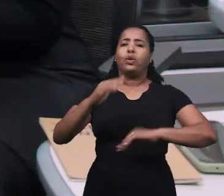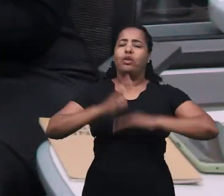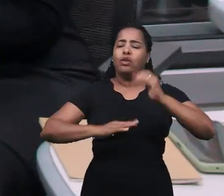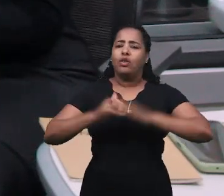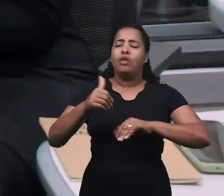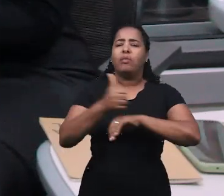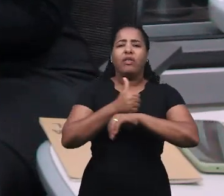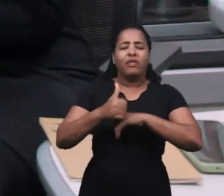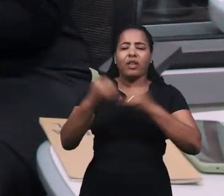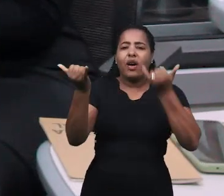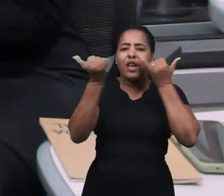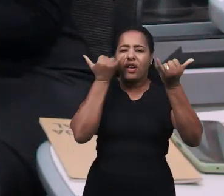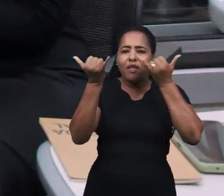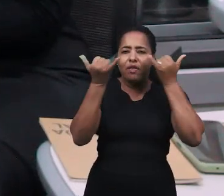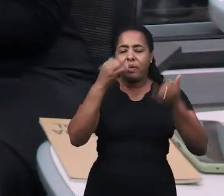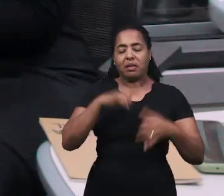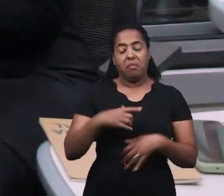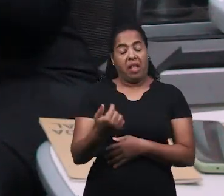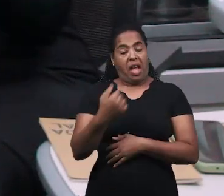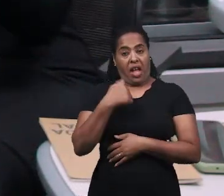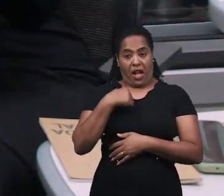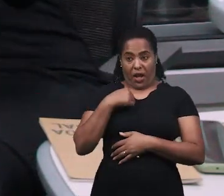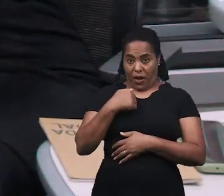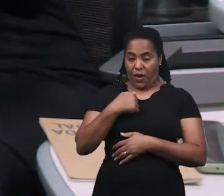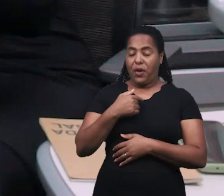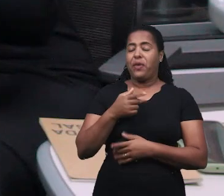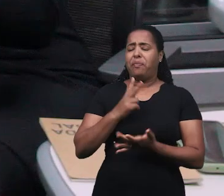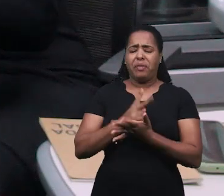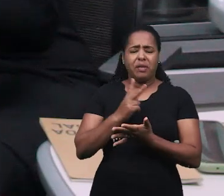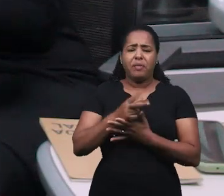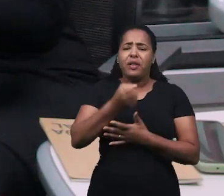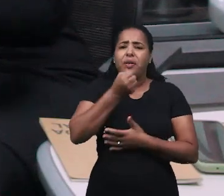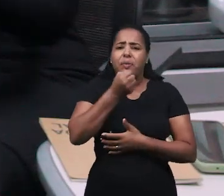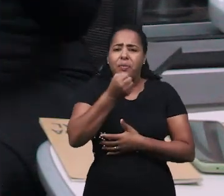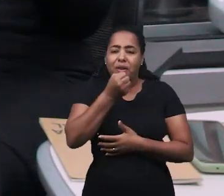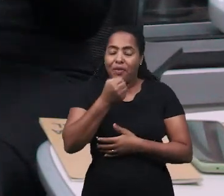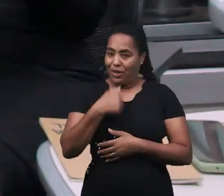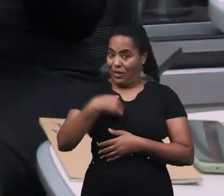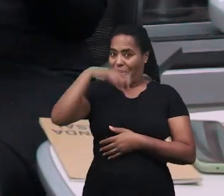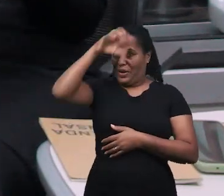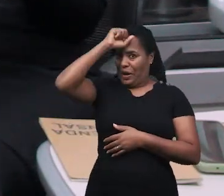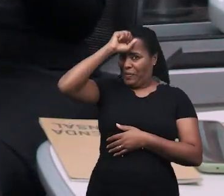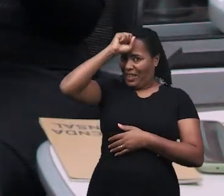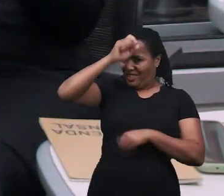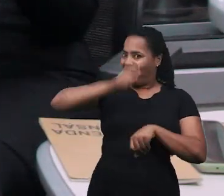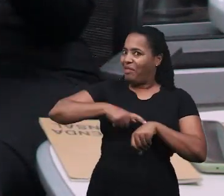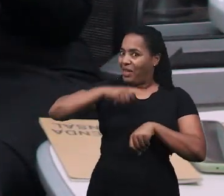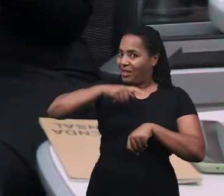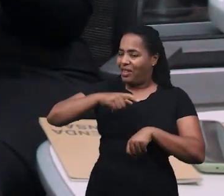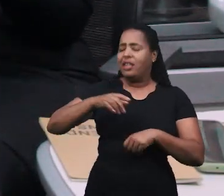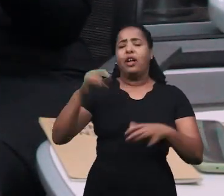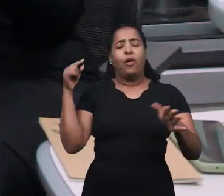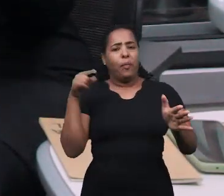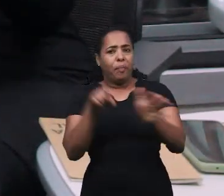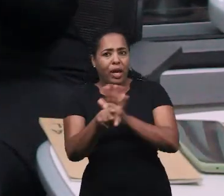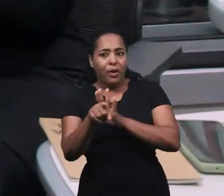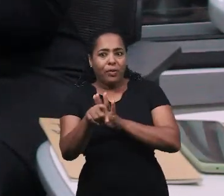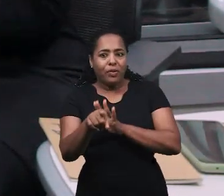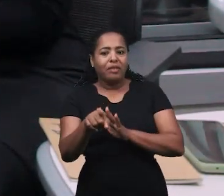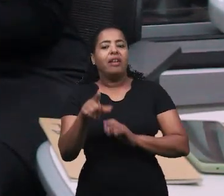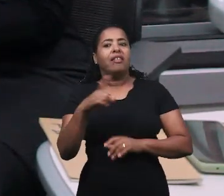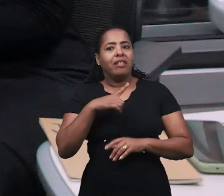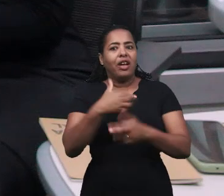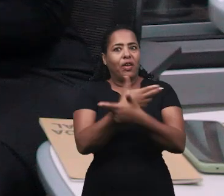alguma informação para trazer para nós. Eu mesmo, toda vez que entrevisto, eu aprendo. A gente pergunta e sempre